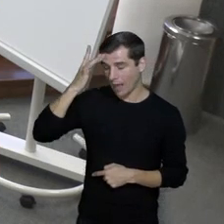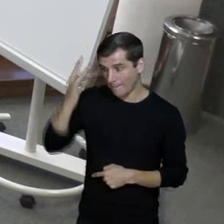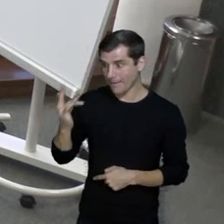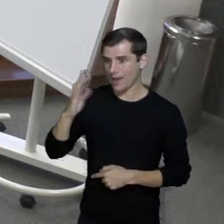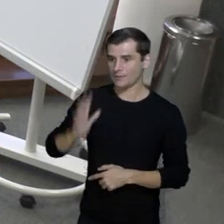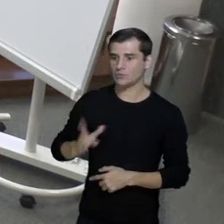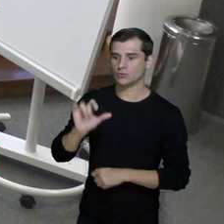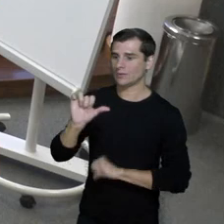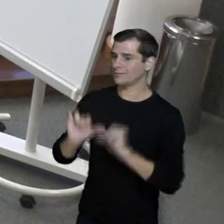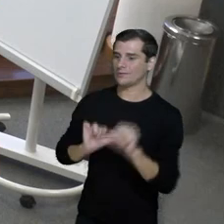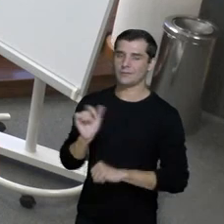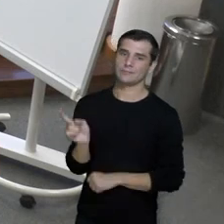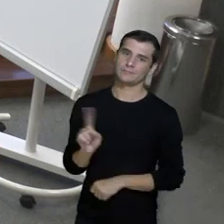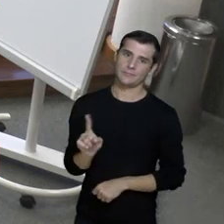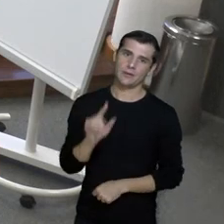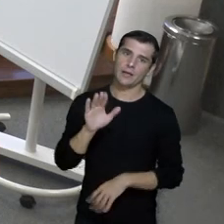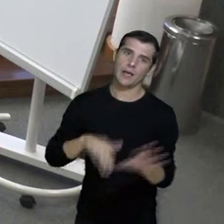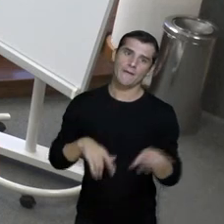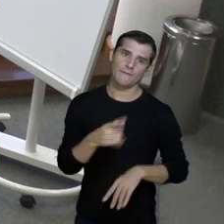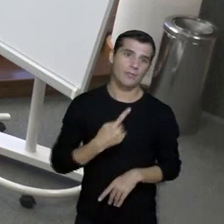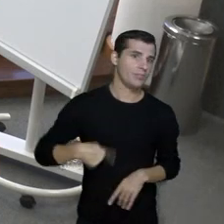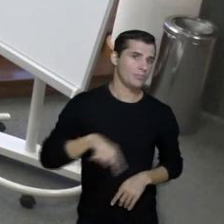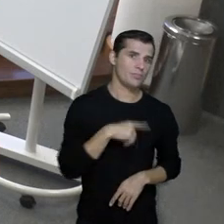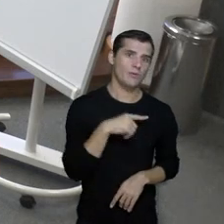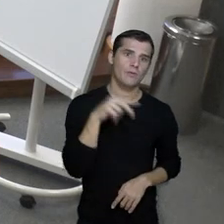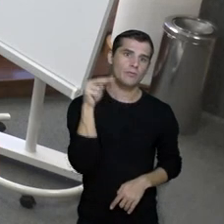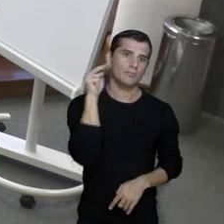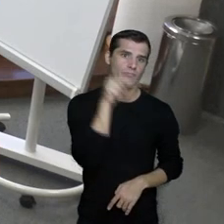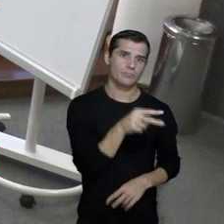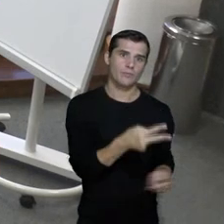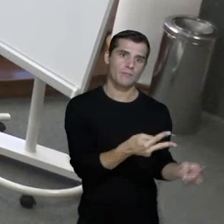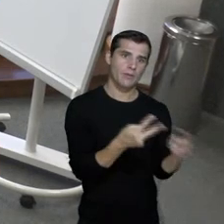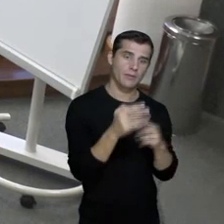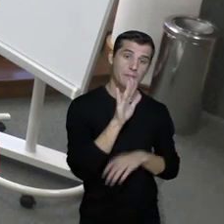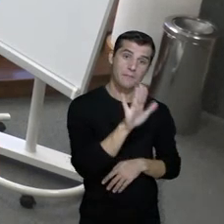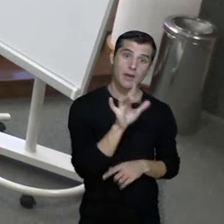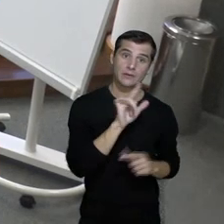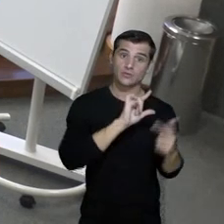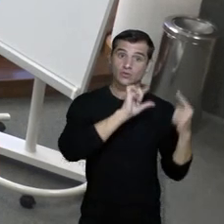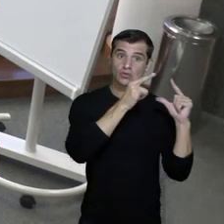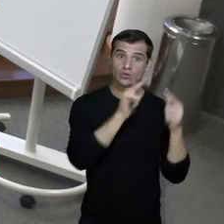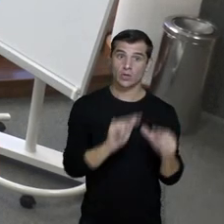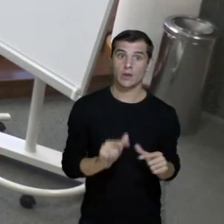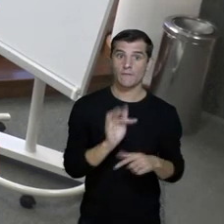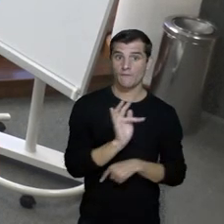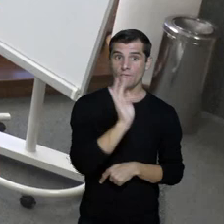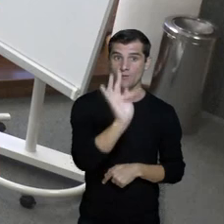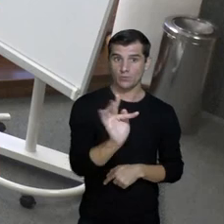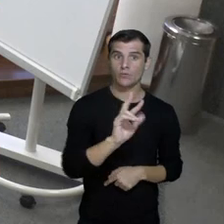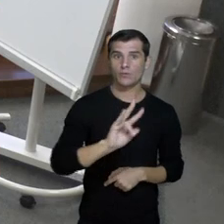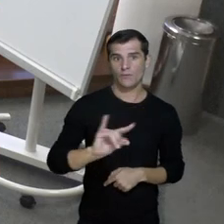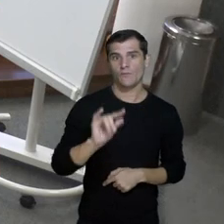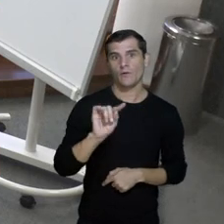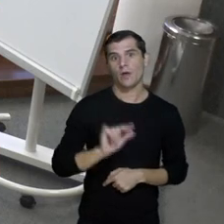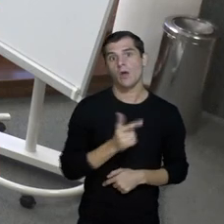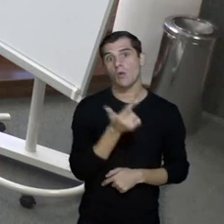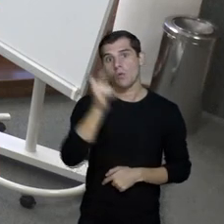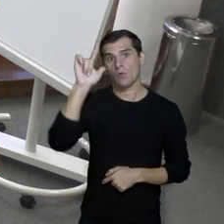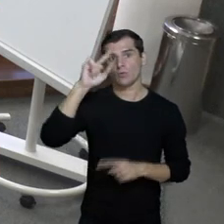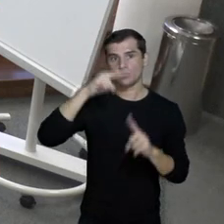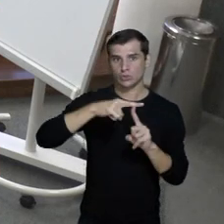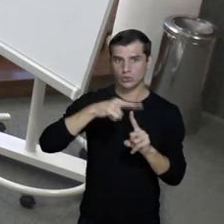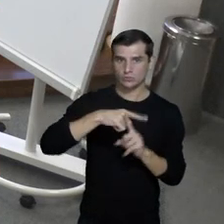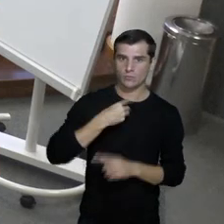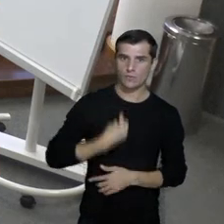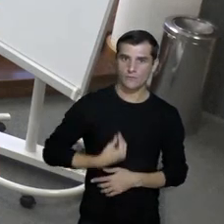gente nem vai conseguir ver mas com certeza as próximas gerações viver de um outro jeito tá